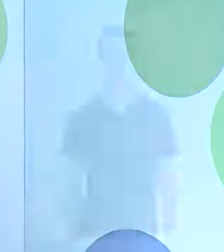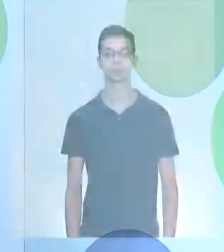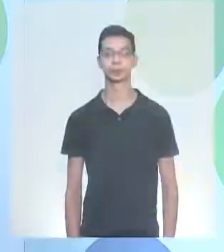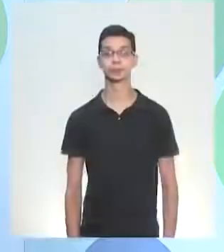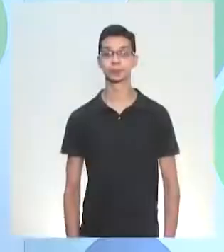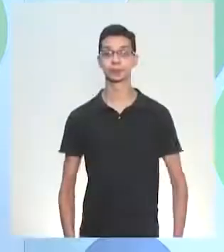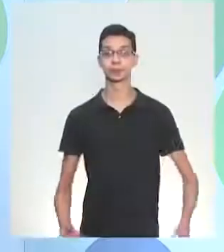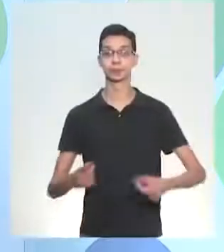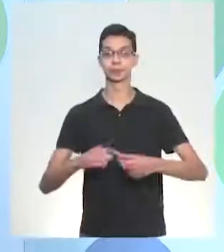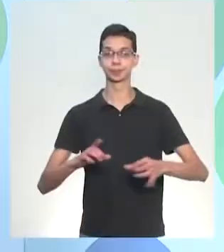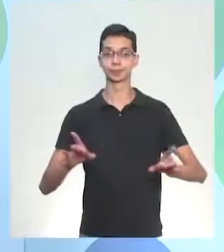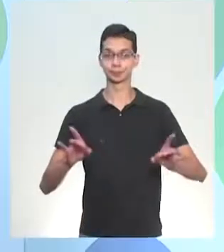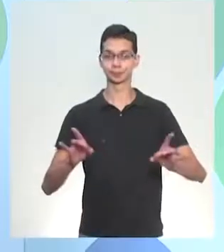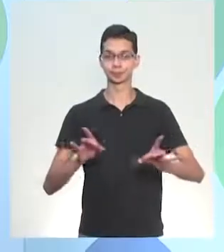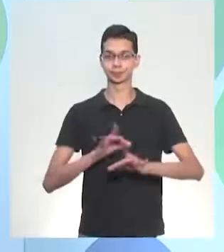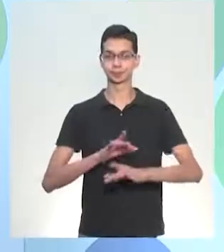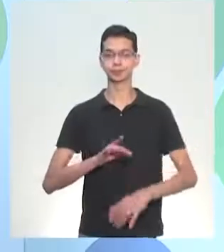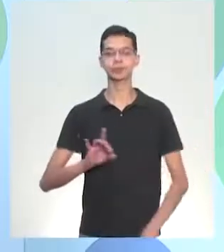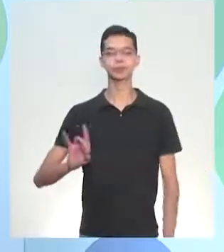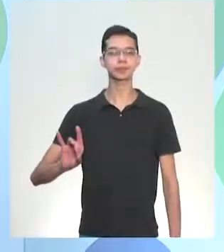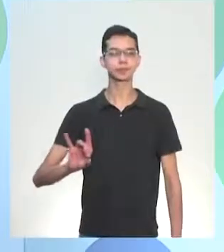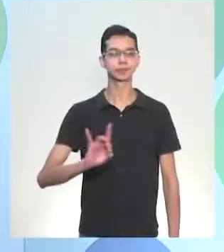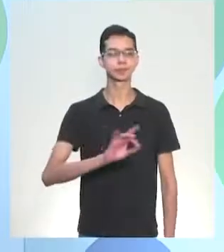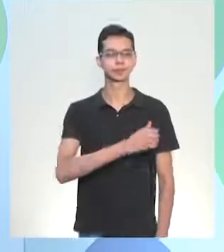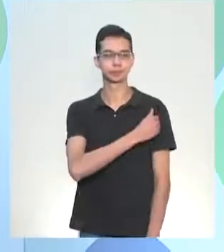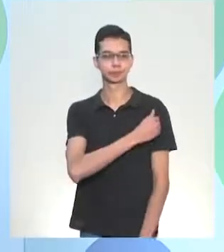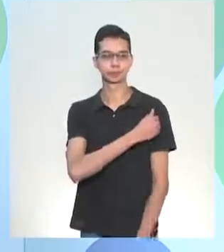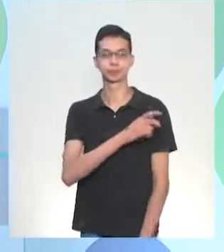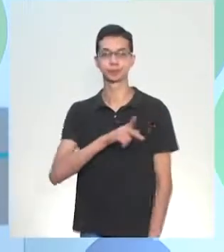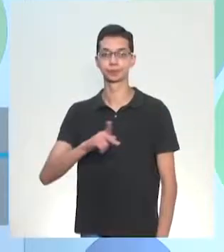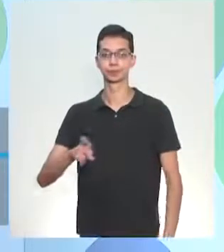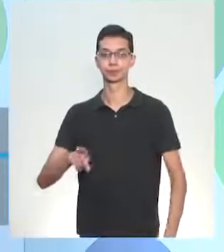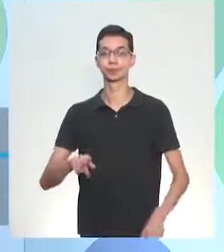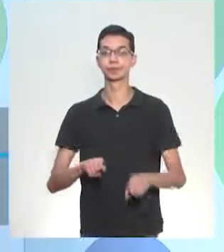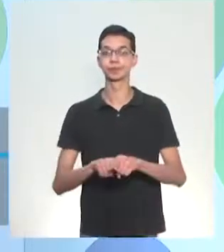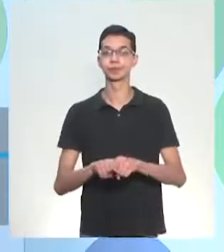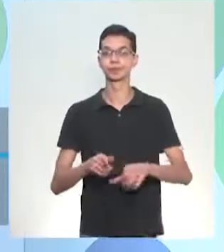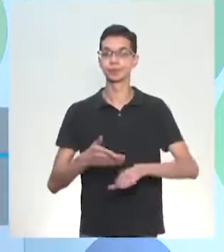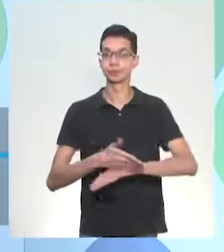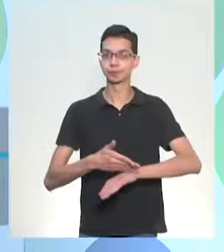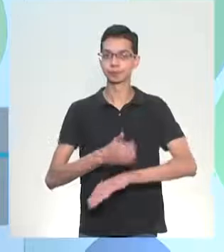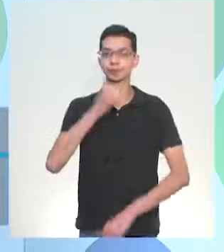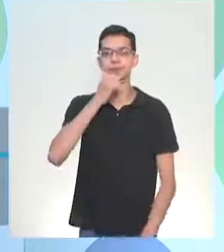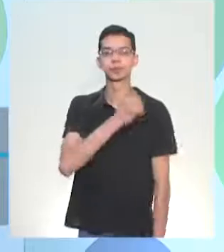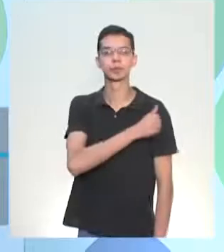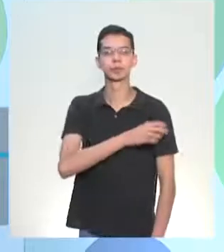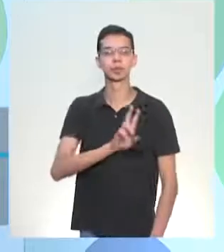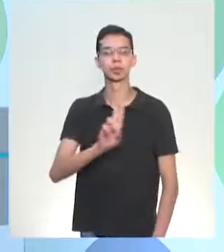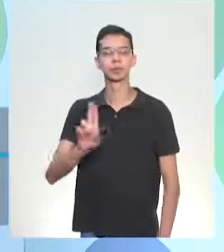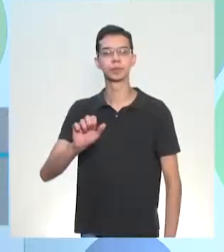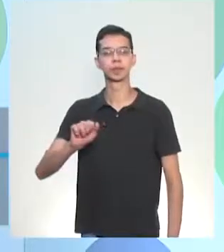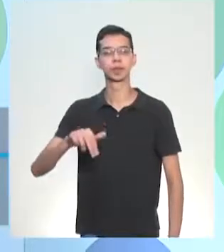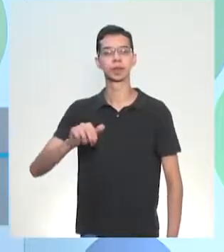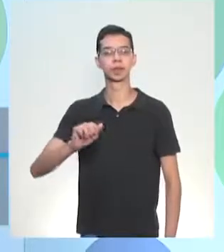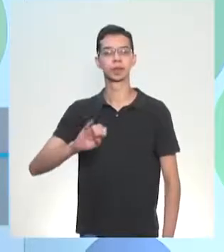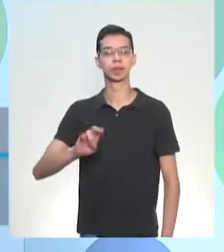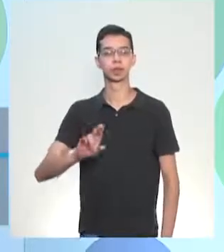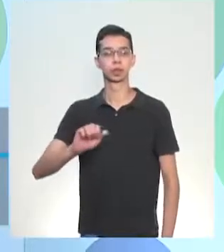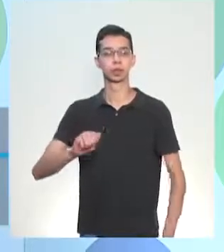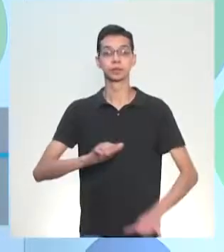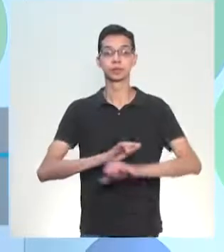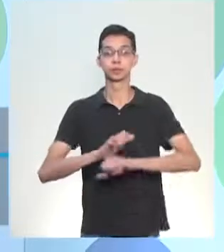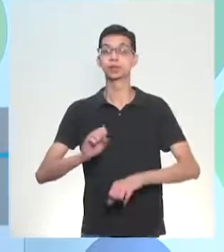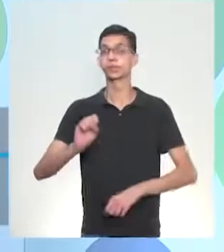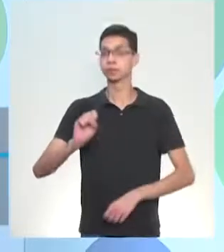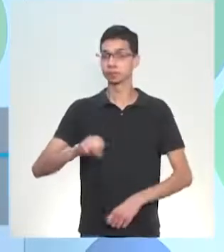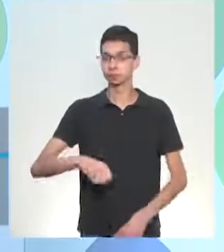De volta aí com a participação dos alunos e professores. A aluna Ana Júlia dizendo sim, claro, muitos. Se quiser mandar exemplo, pode mandar